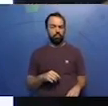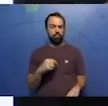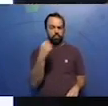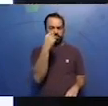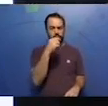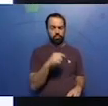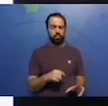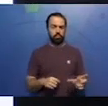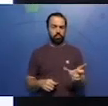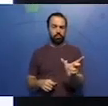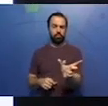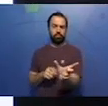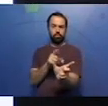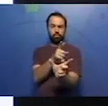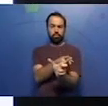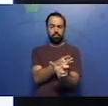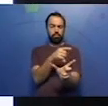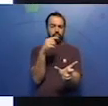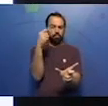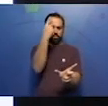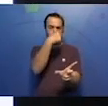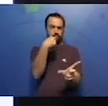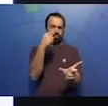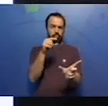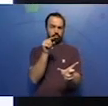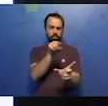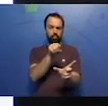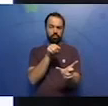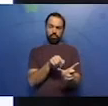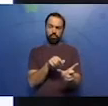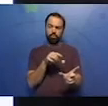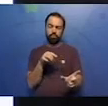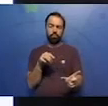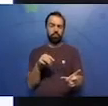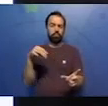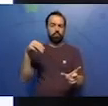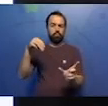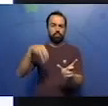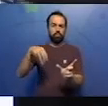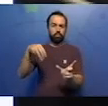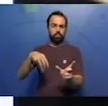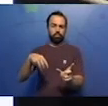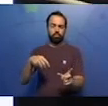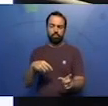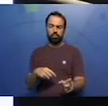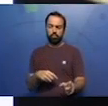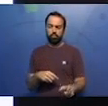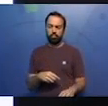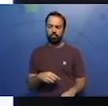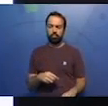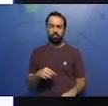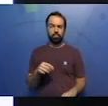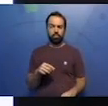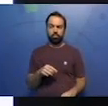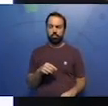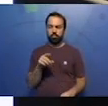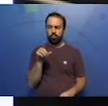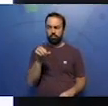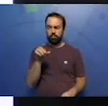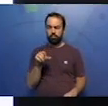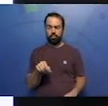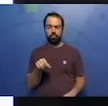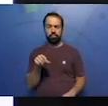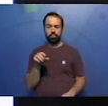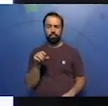minutos. E alguns têm mais 2 pontinhos e marcam os segundos. assim, dessa maneira, olha aqui, ó,